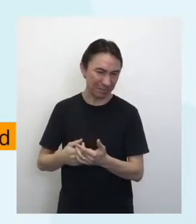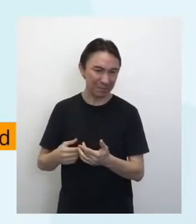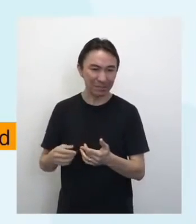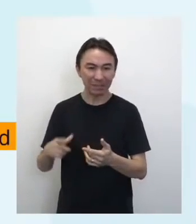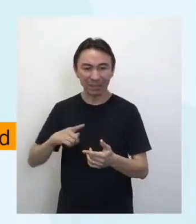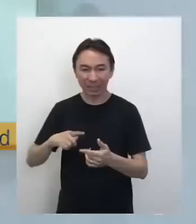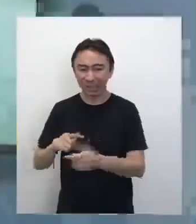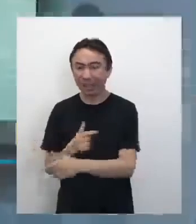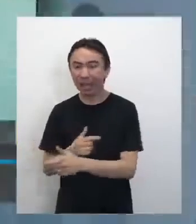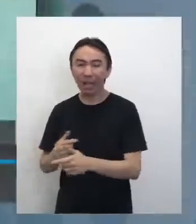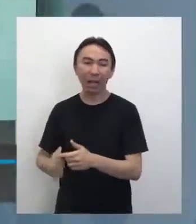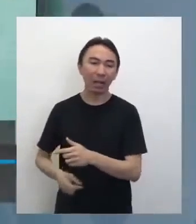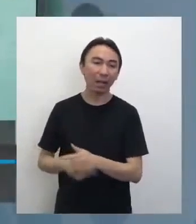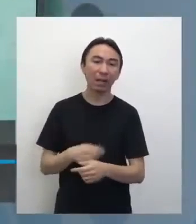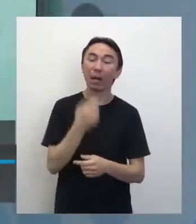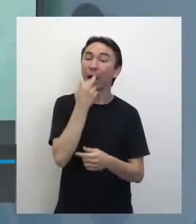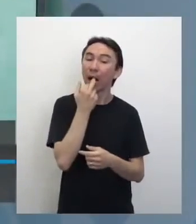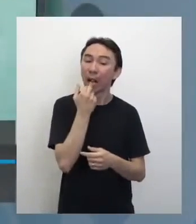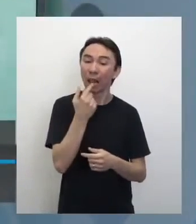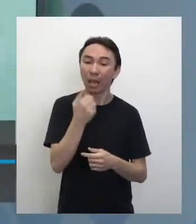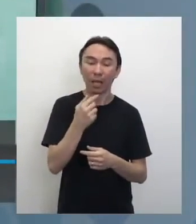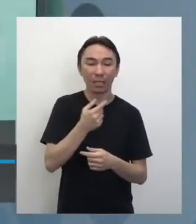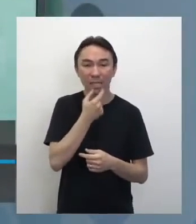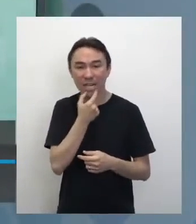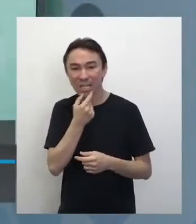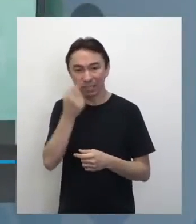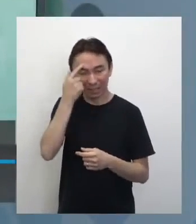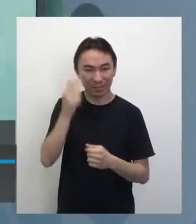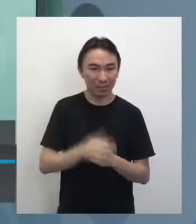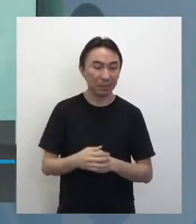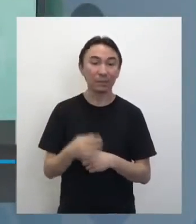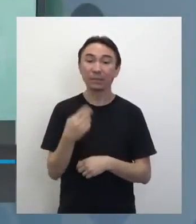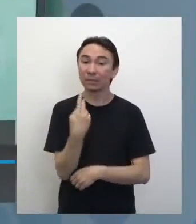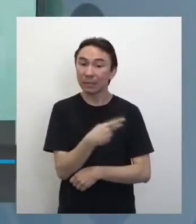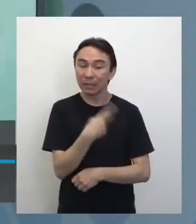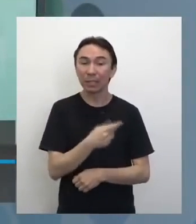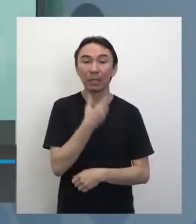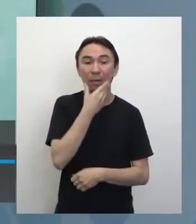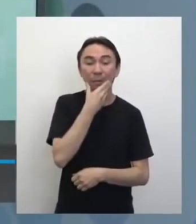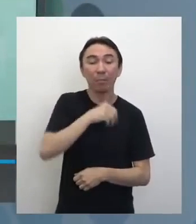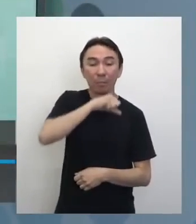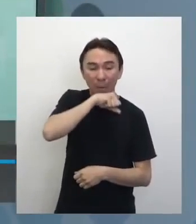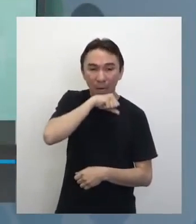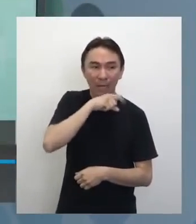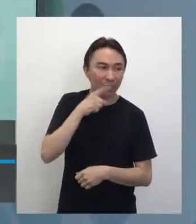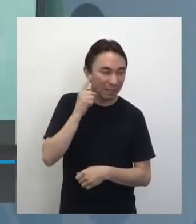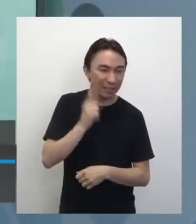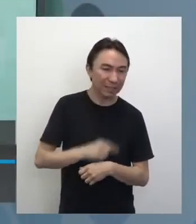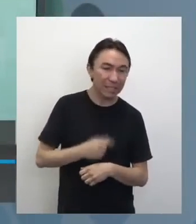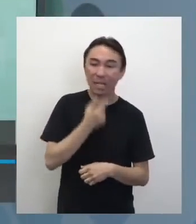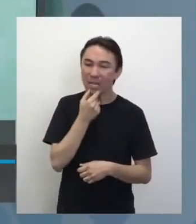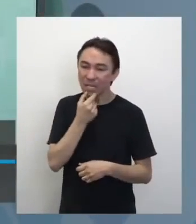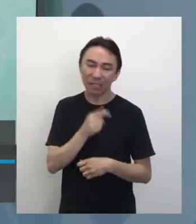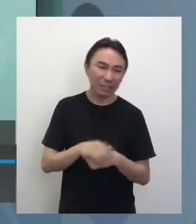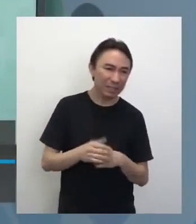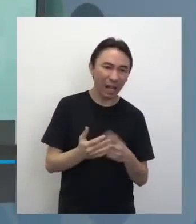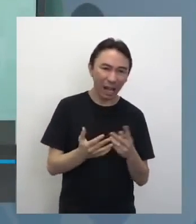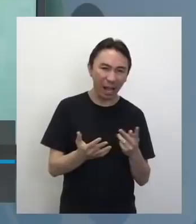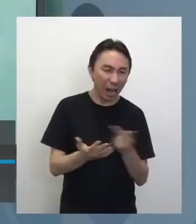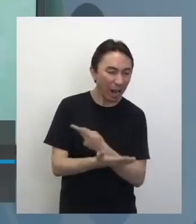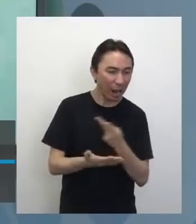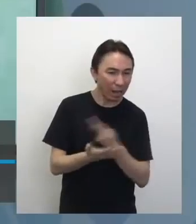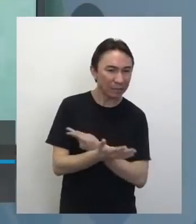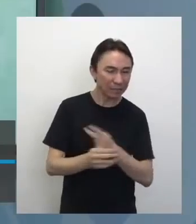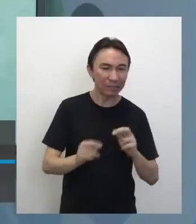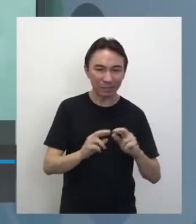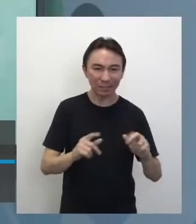variante linguística é igual o pai dela não fala Ele comete alguns erros quando ele faz para Legal vocês verem assim com os professores de vocês também o que que ele